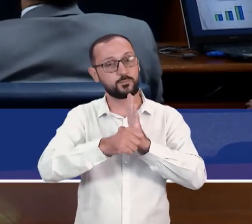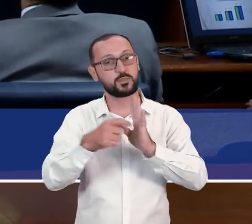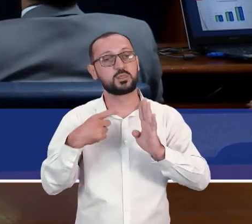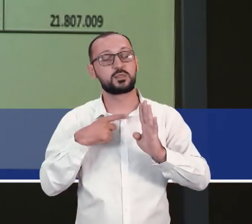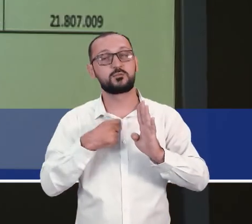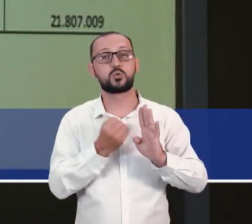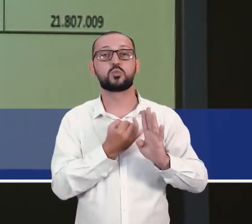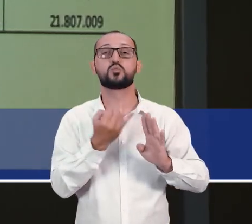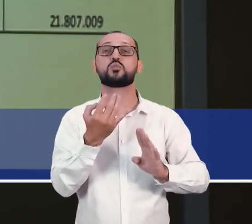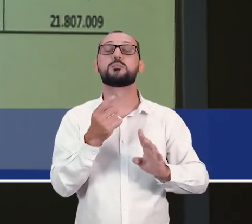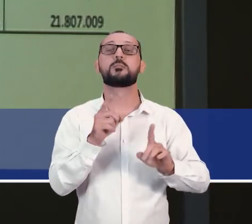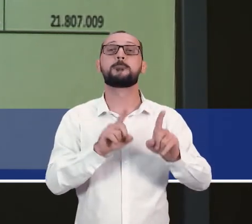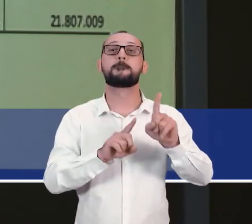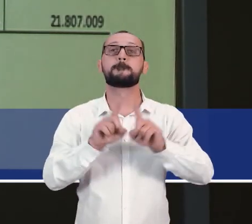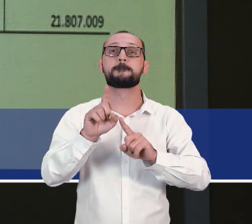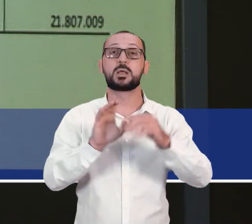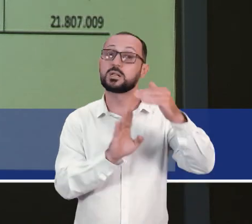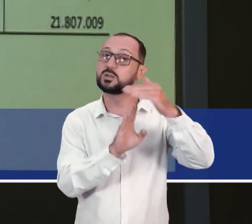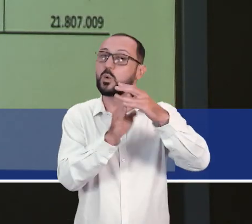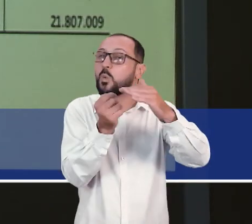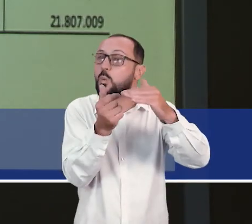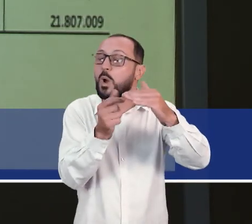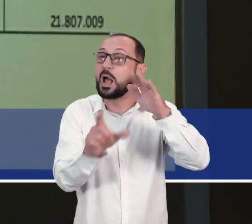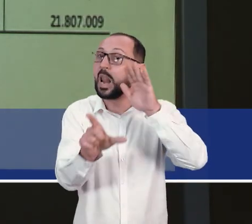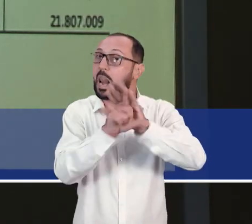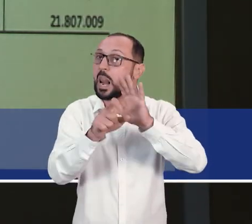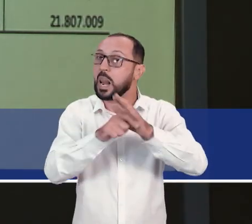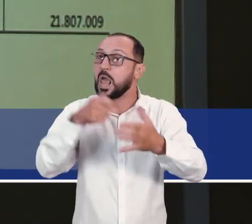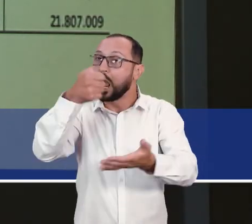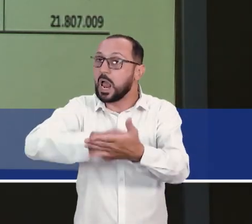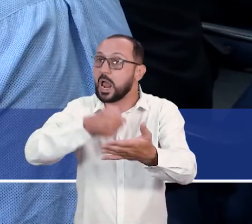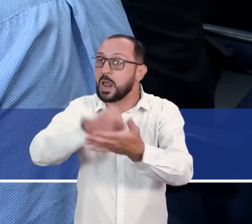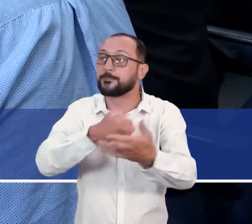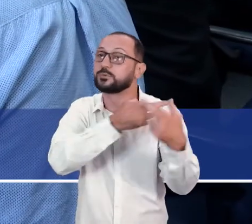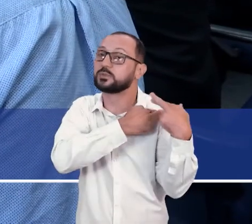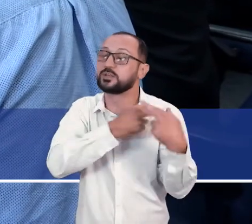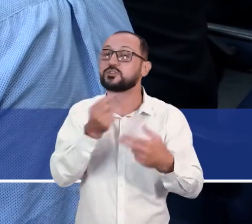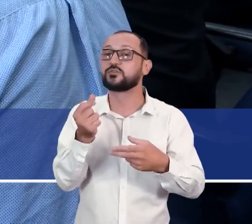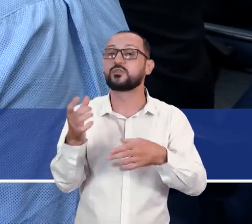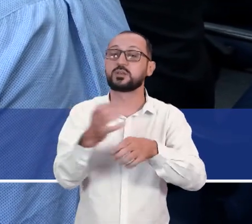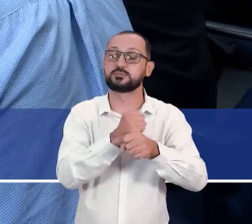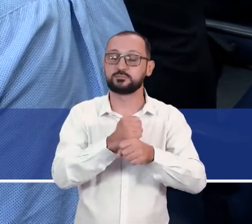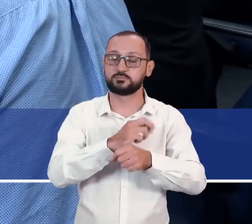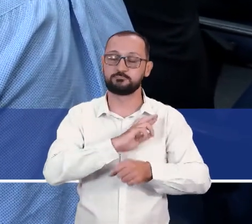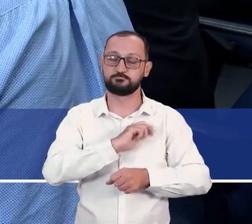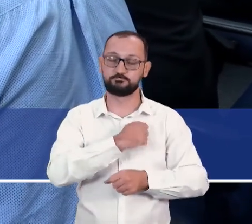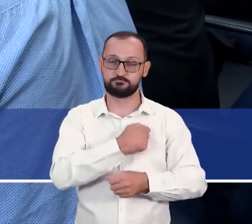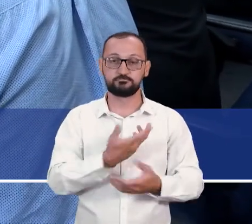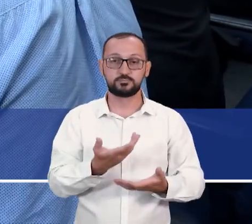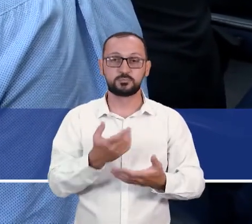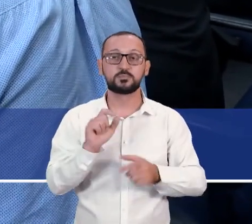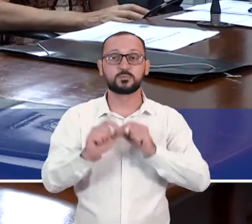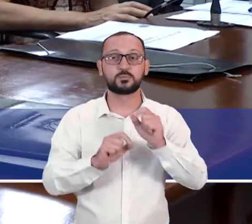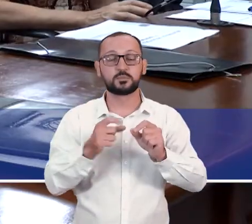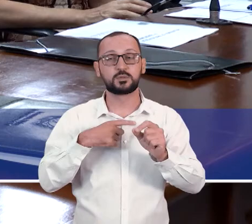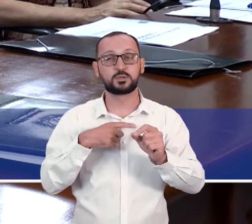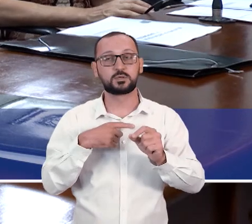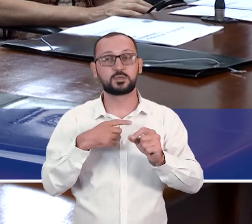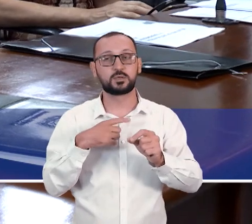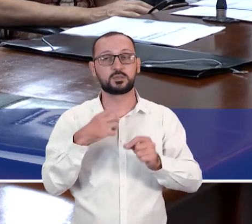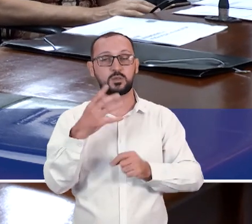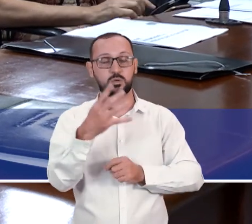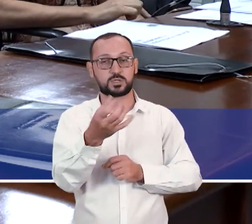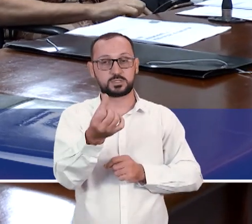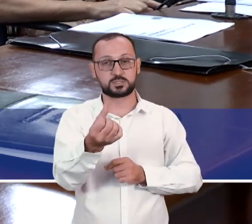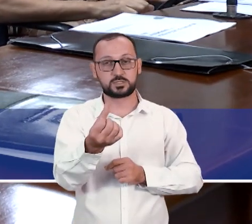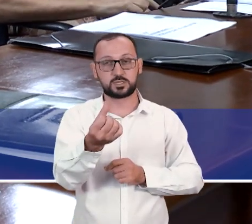quadrimestre deste ano atingiu índices próximos do limite estabelecido pela Lei de Responsabilidade Fiscal, a LRF, que atualmente